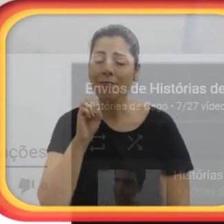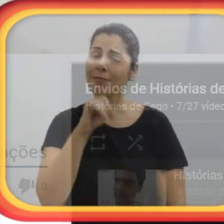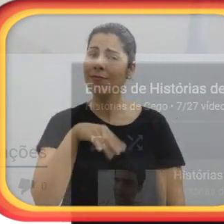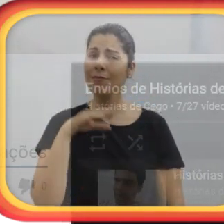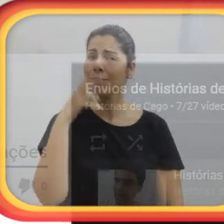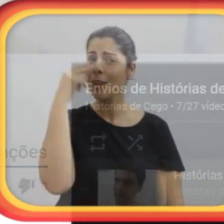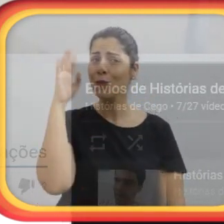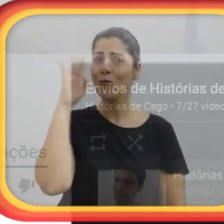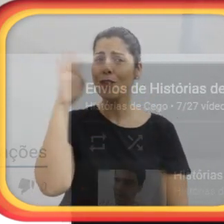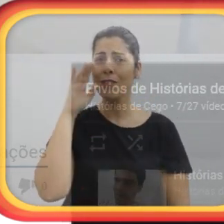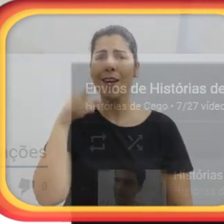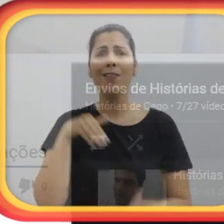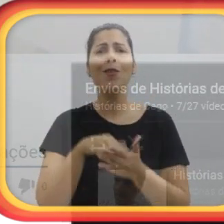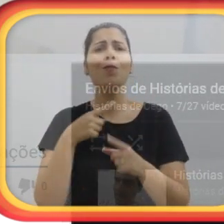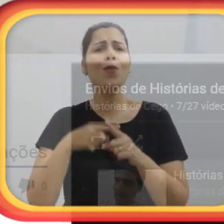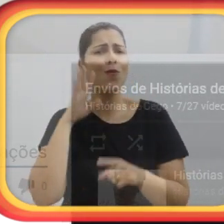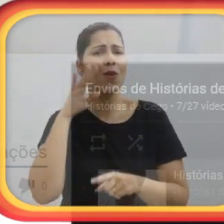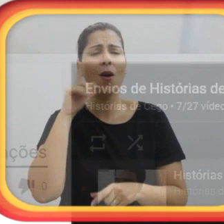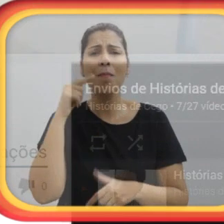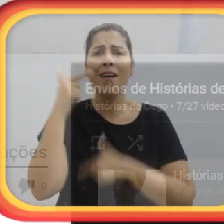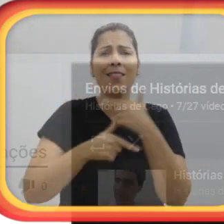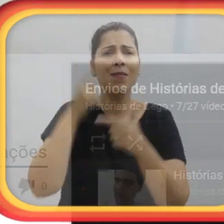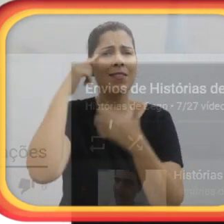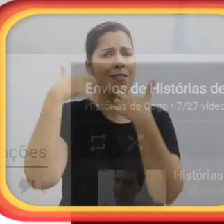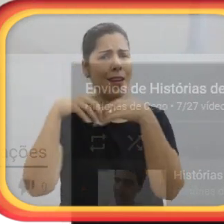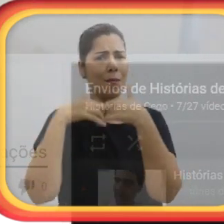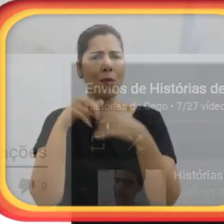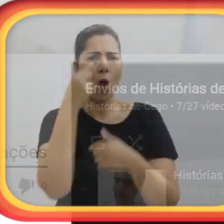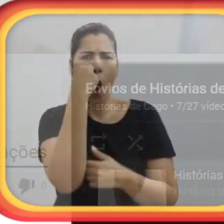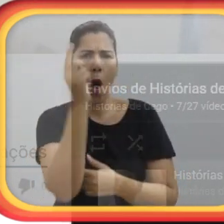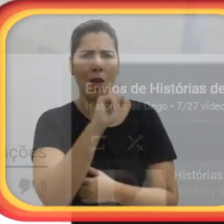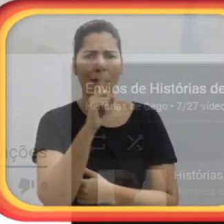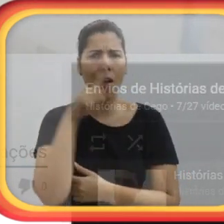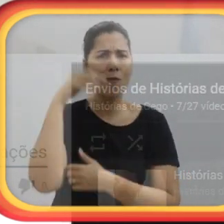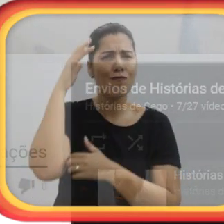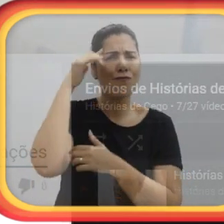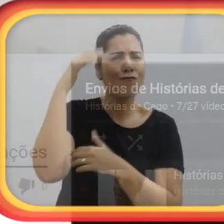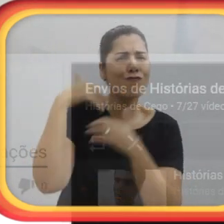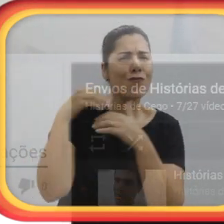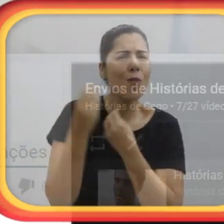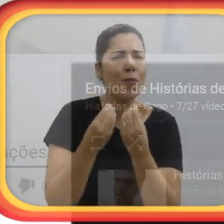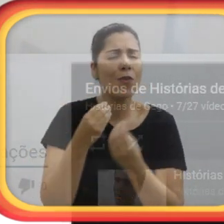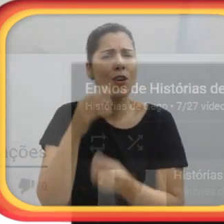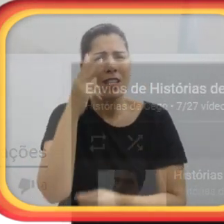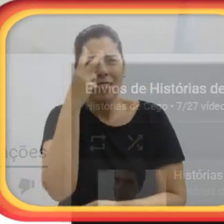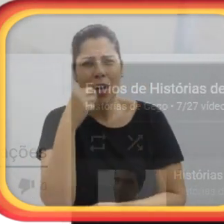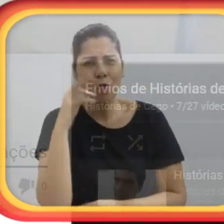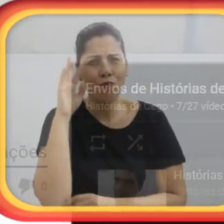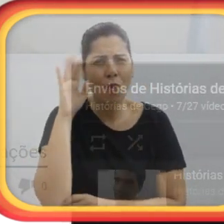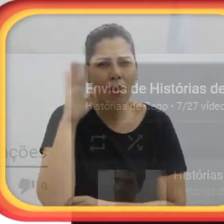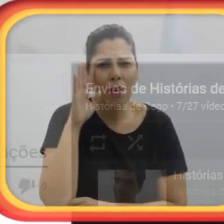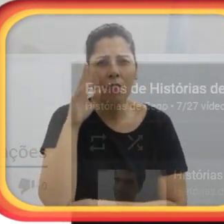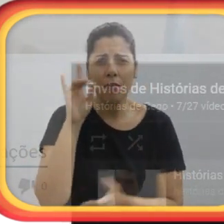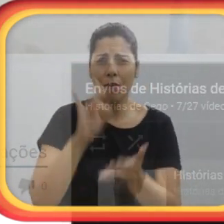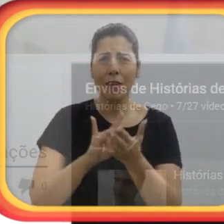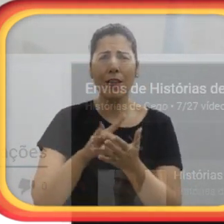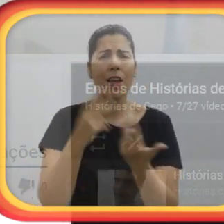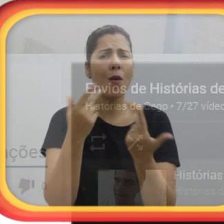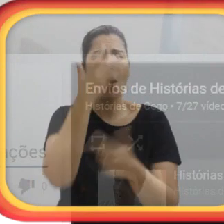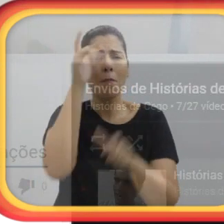sonha? Sim, cego sonha. Até porque o sonho é uma atividade do cérebro e não do olho, né? Mas como que cego